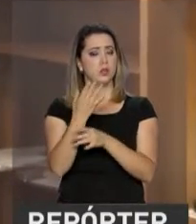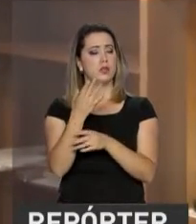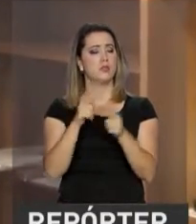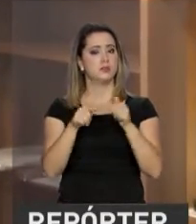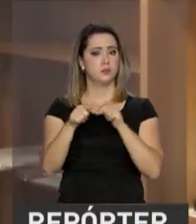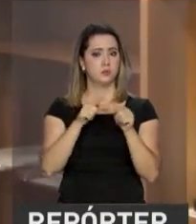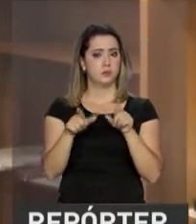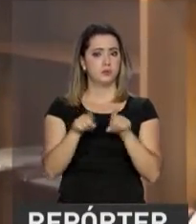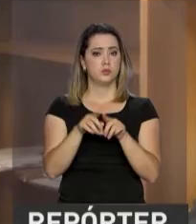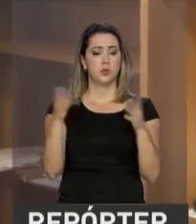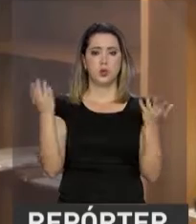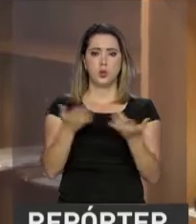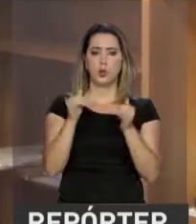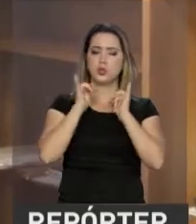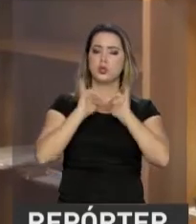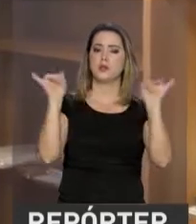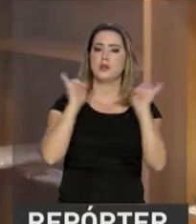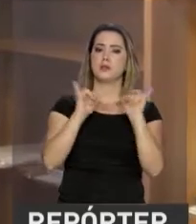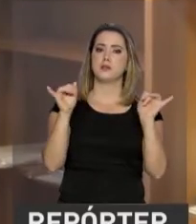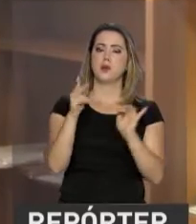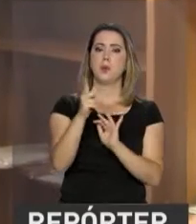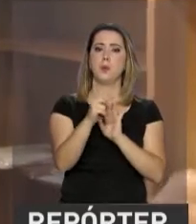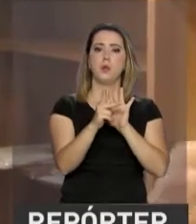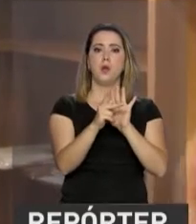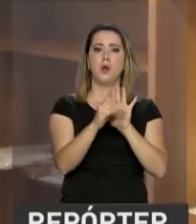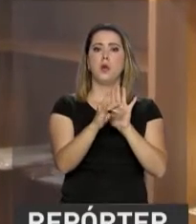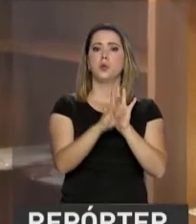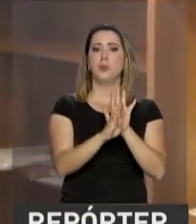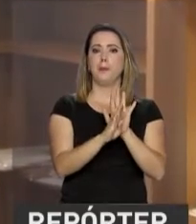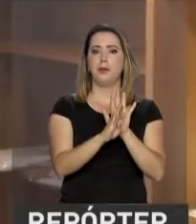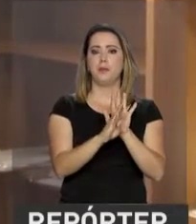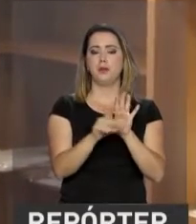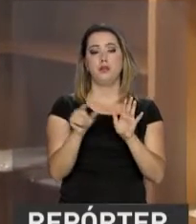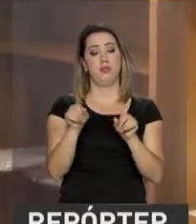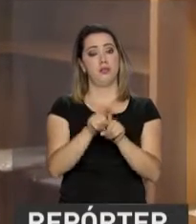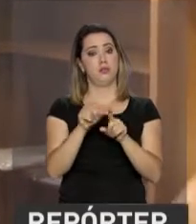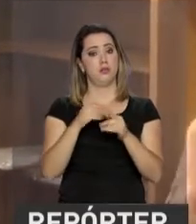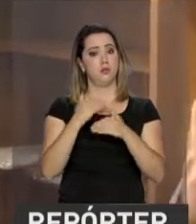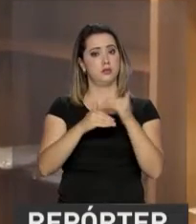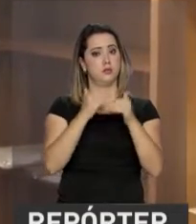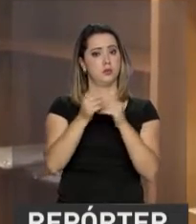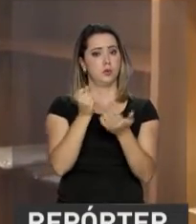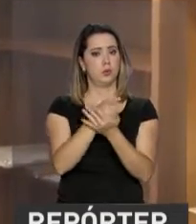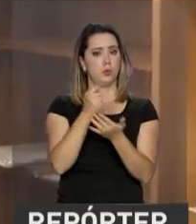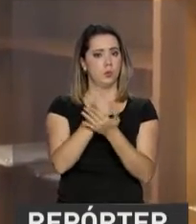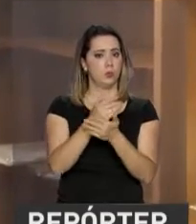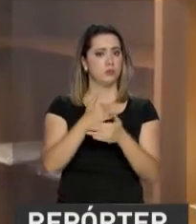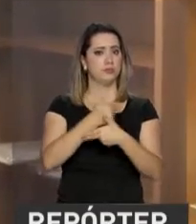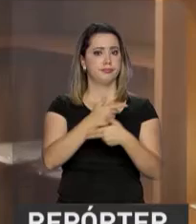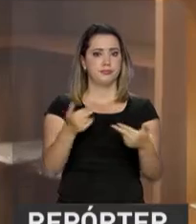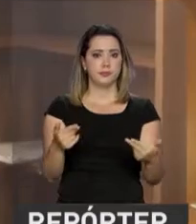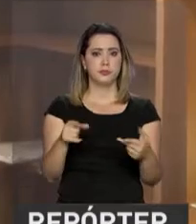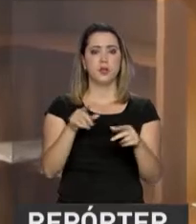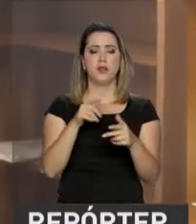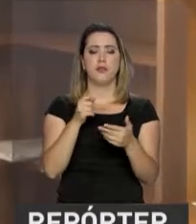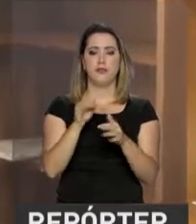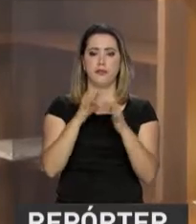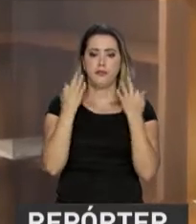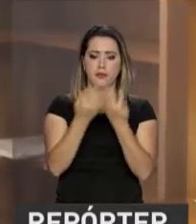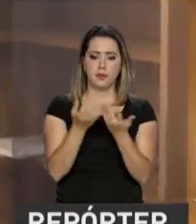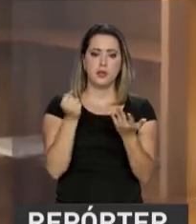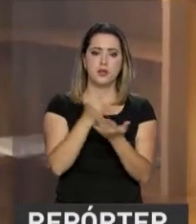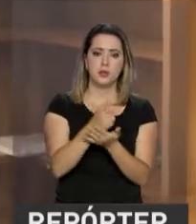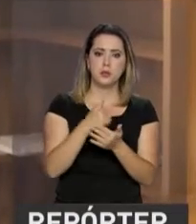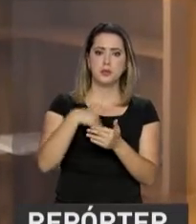país e hoje a divulgação do crescimento da economia, do crescimento do consumo das famílias, do crescimento